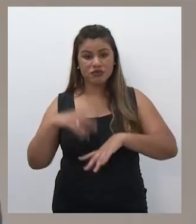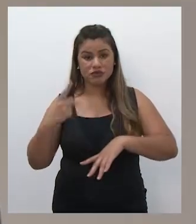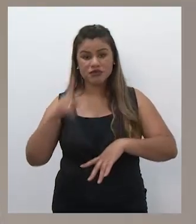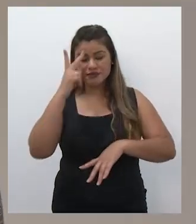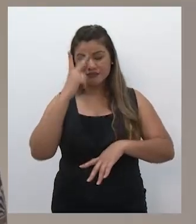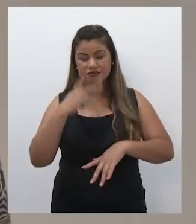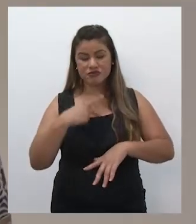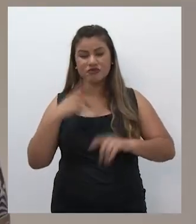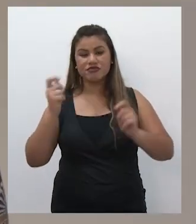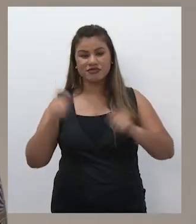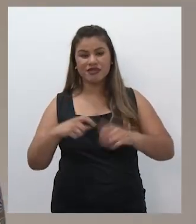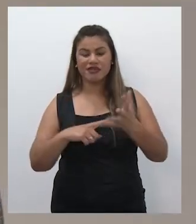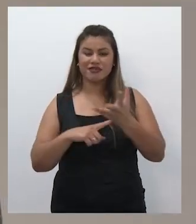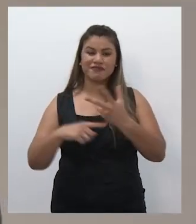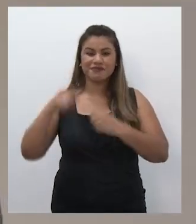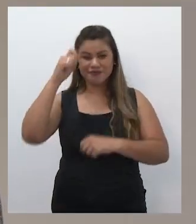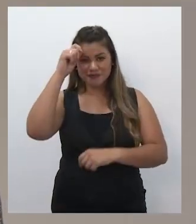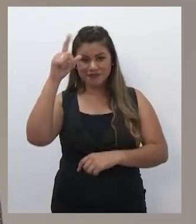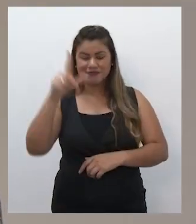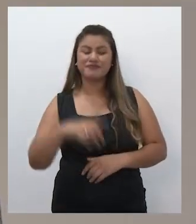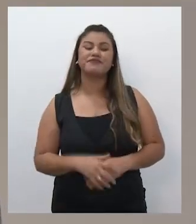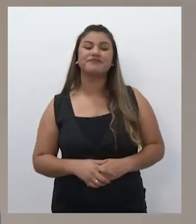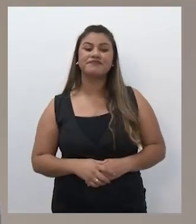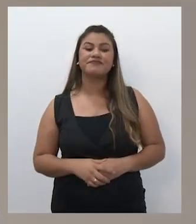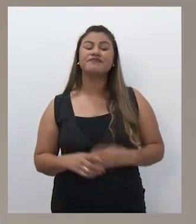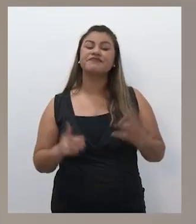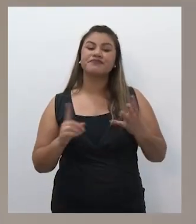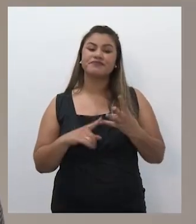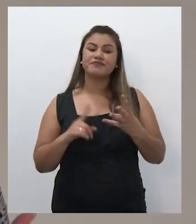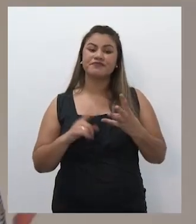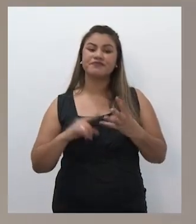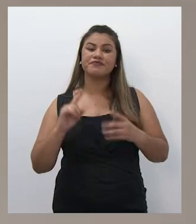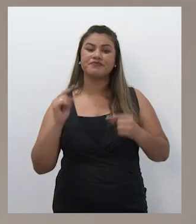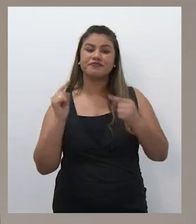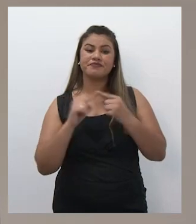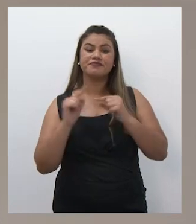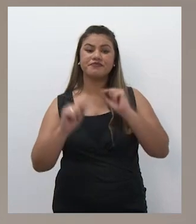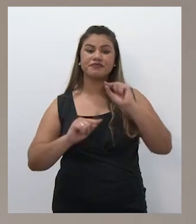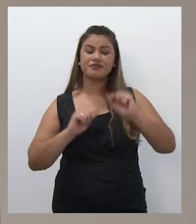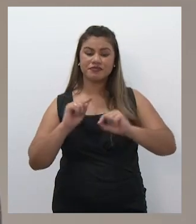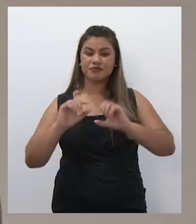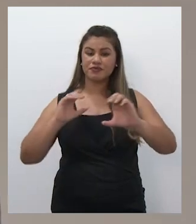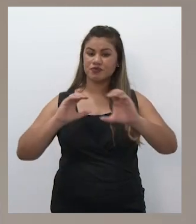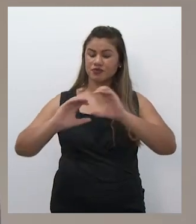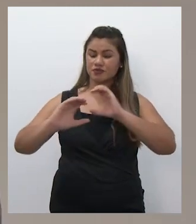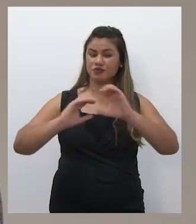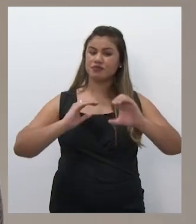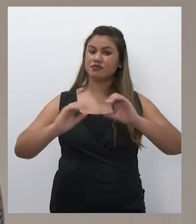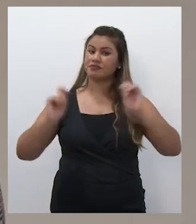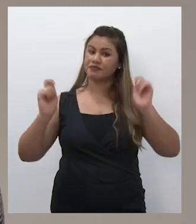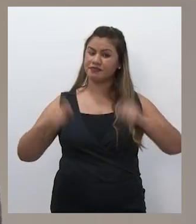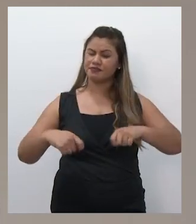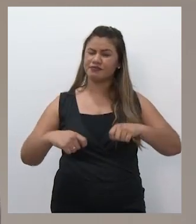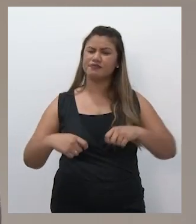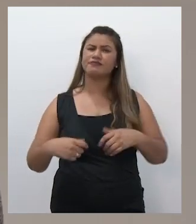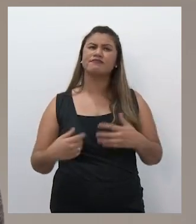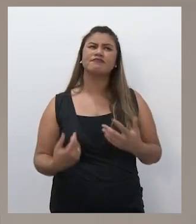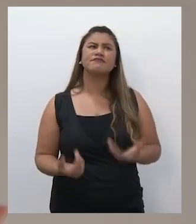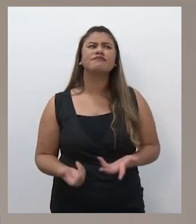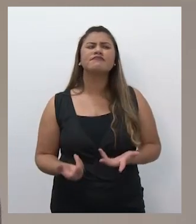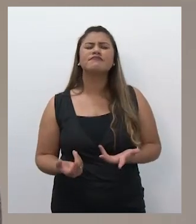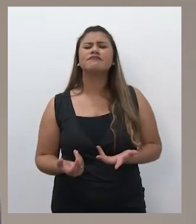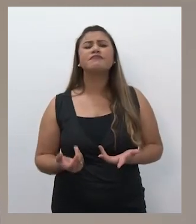cultura. A quarta competência diz respeito à capacidade de comunicação. Ou seja, que